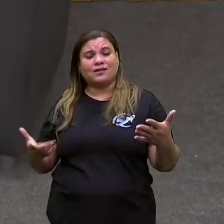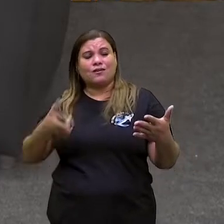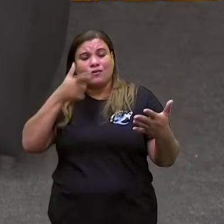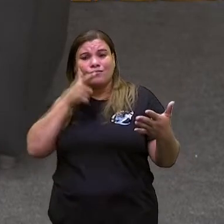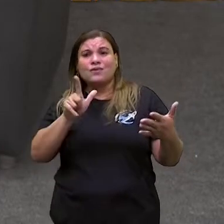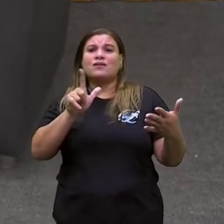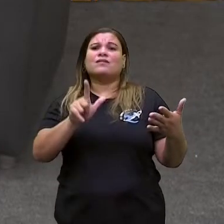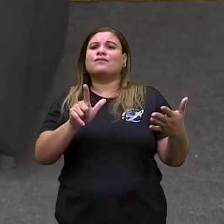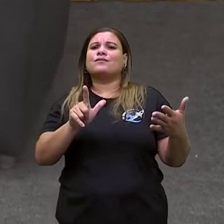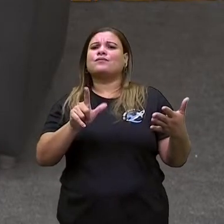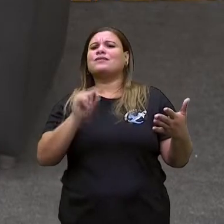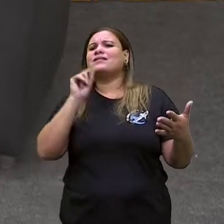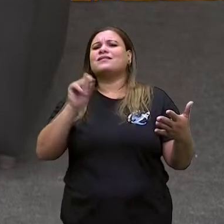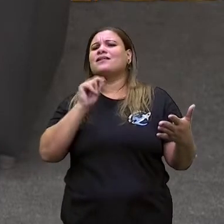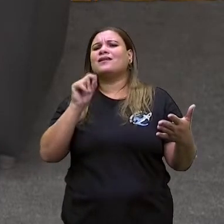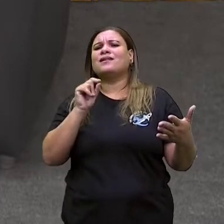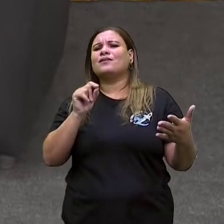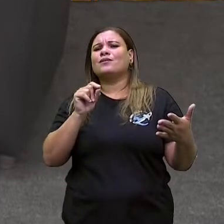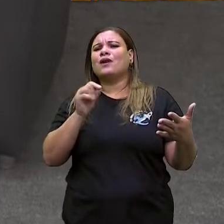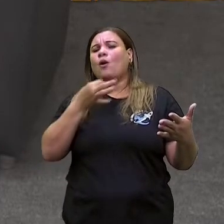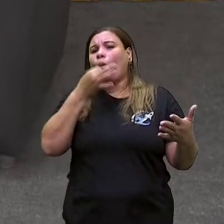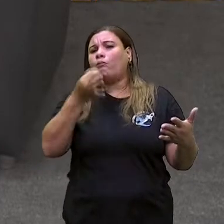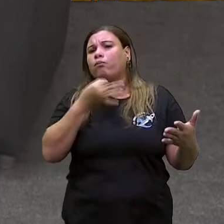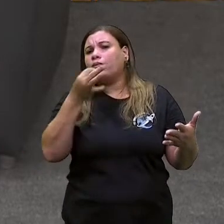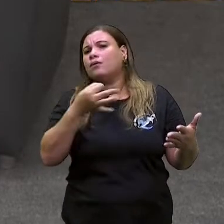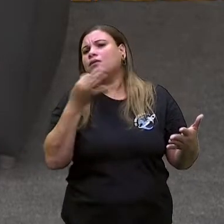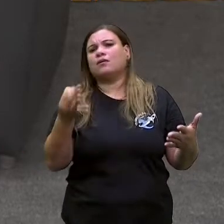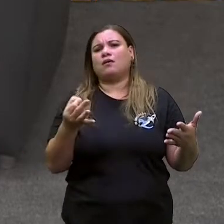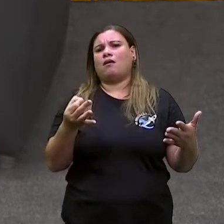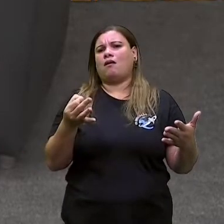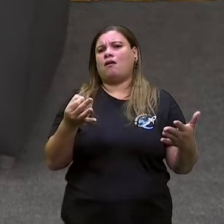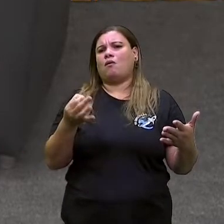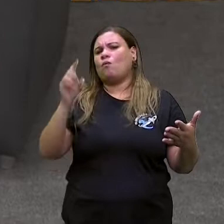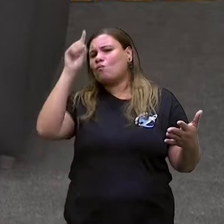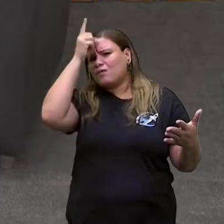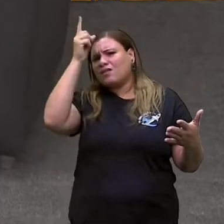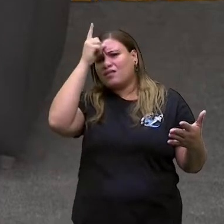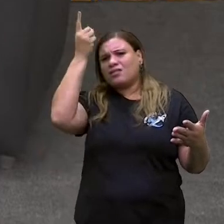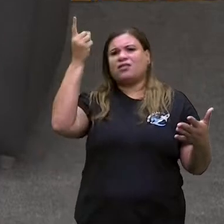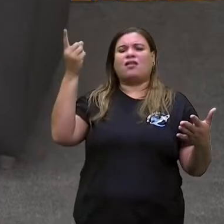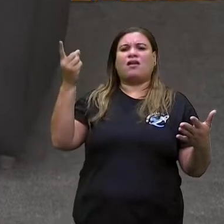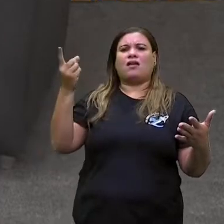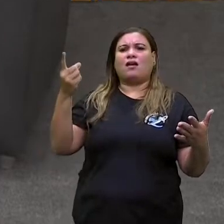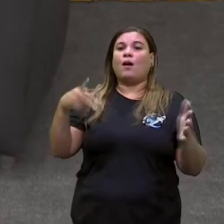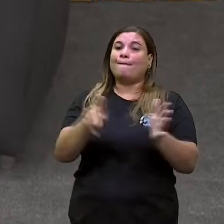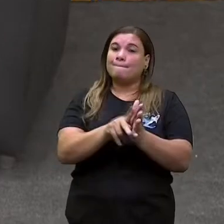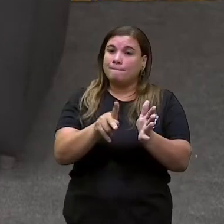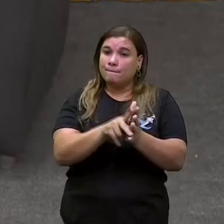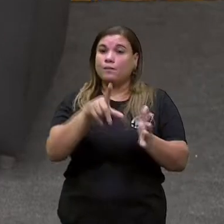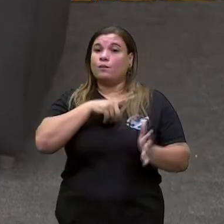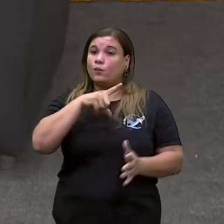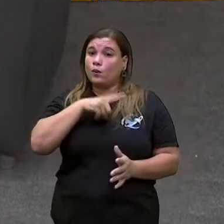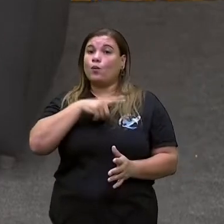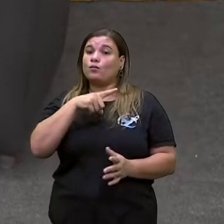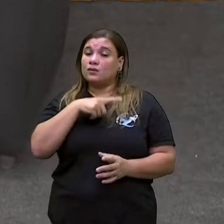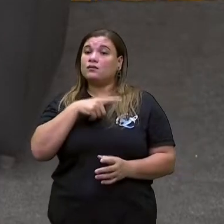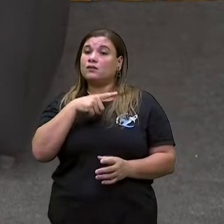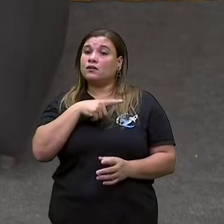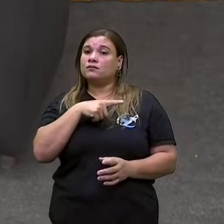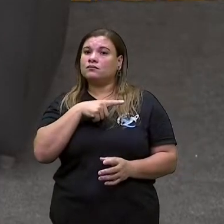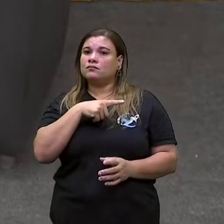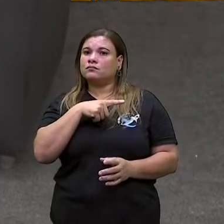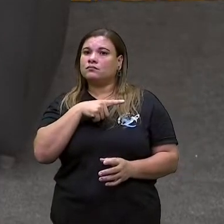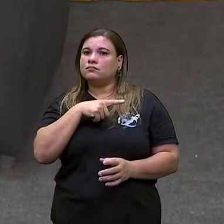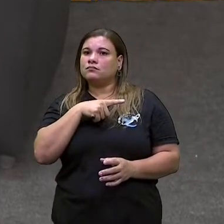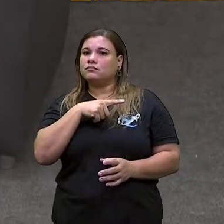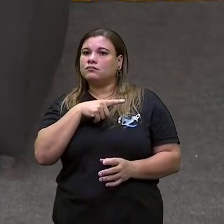nas críticas, na recepção das ideias, ela não aceita muito assim, mas por que isso? Ah, porque é. É